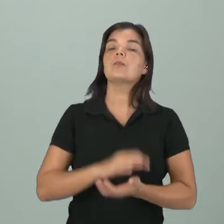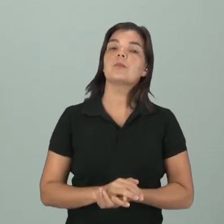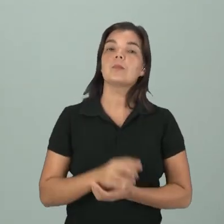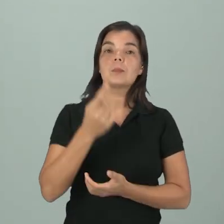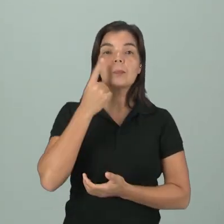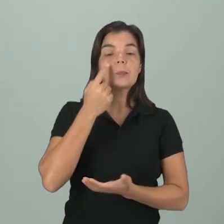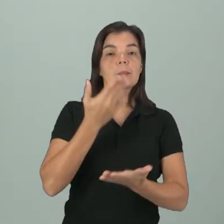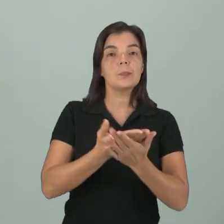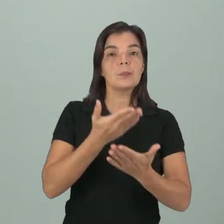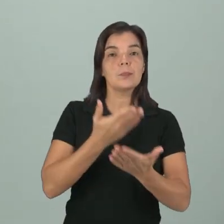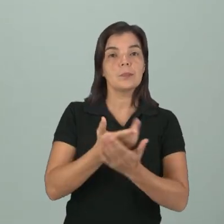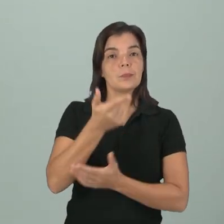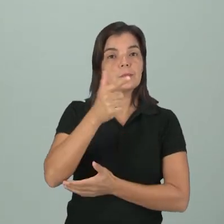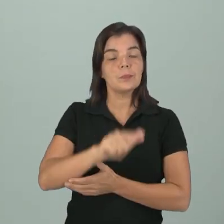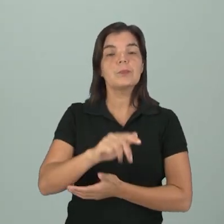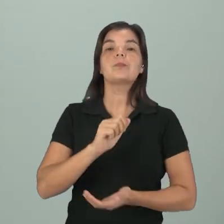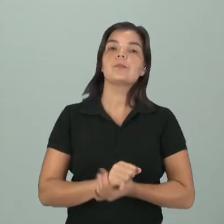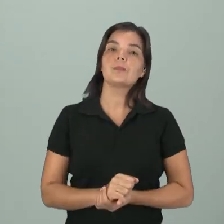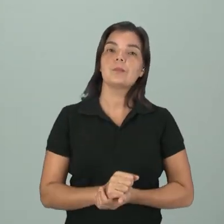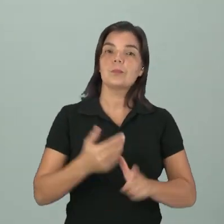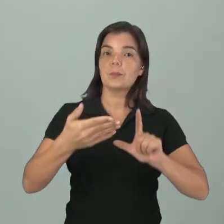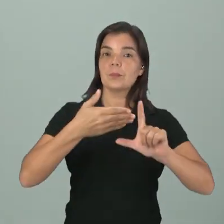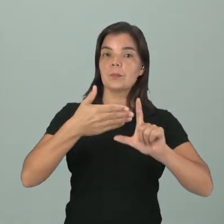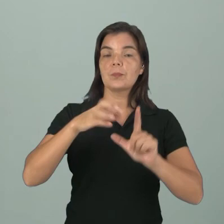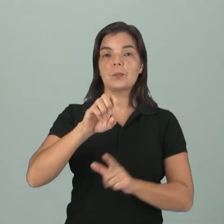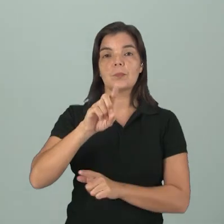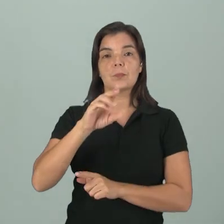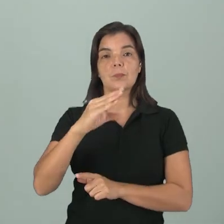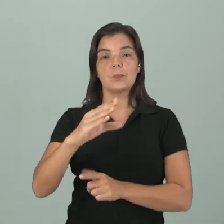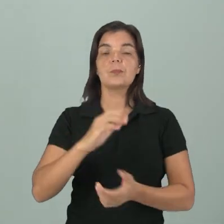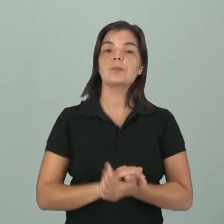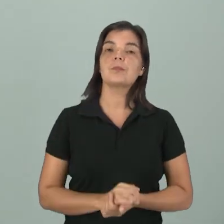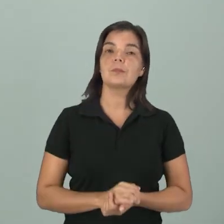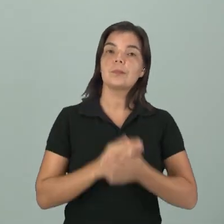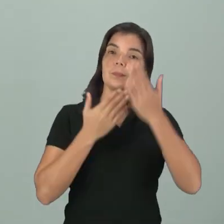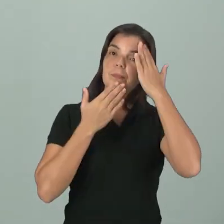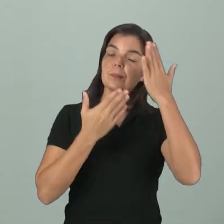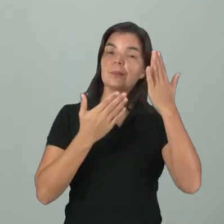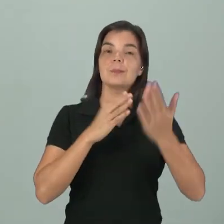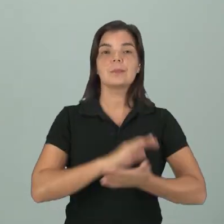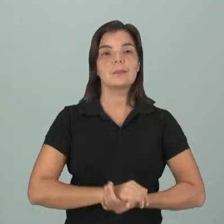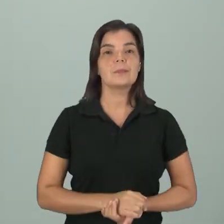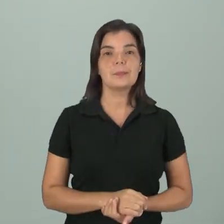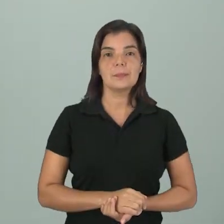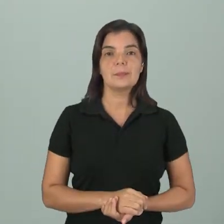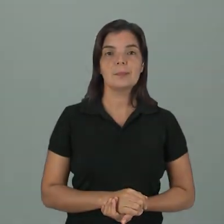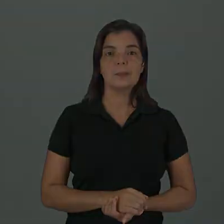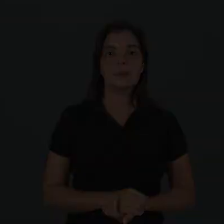Assistam a esta aula novamente. Acessem o portal EduquiAcre. Obrigada!